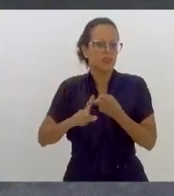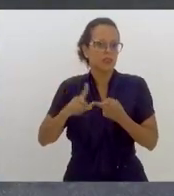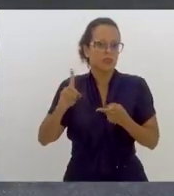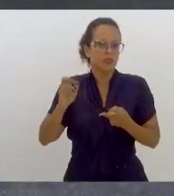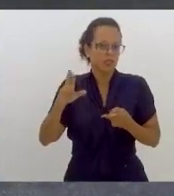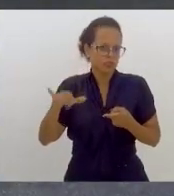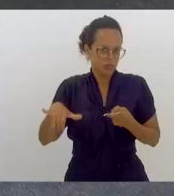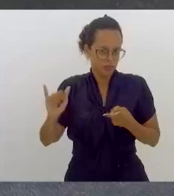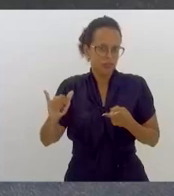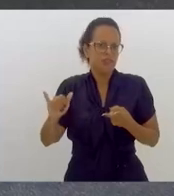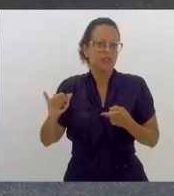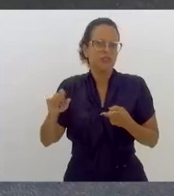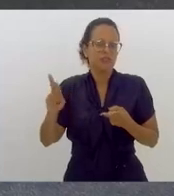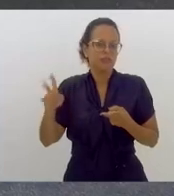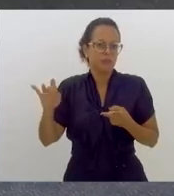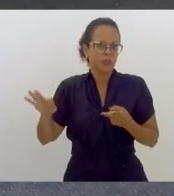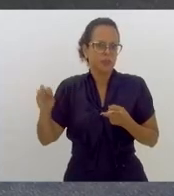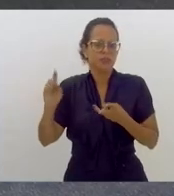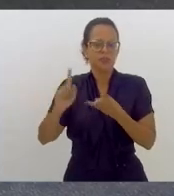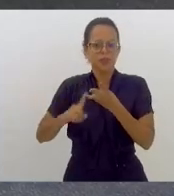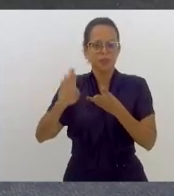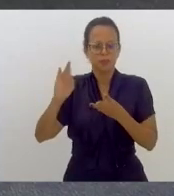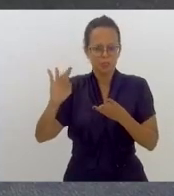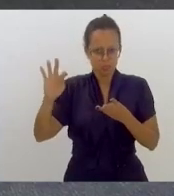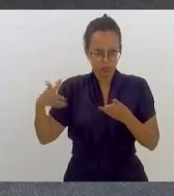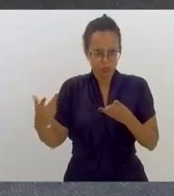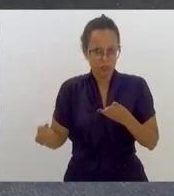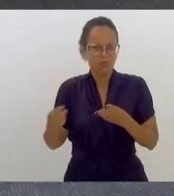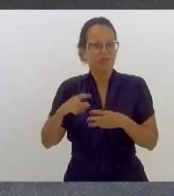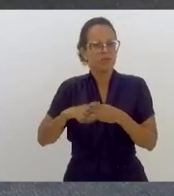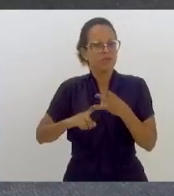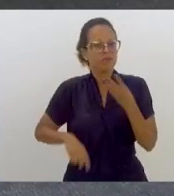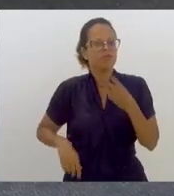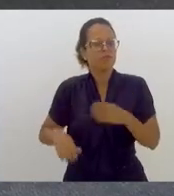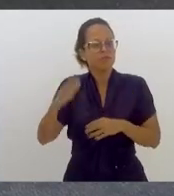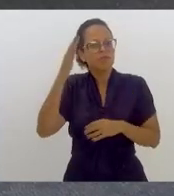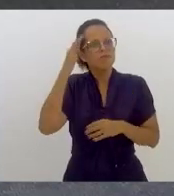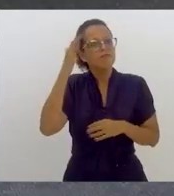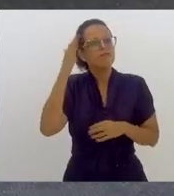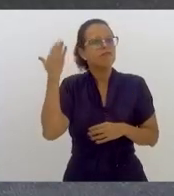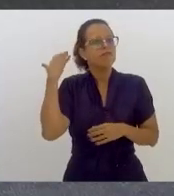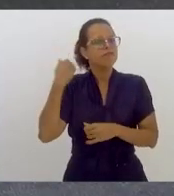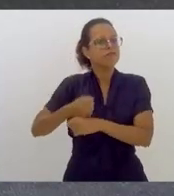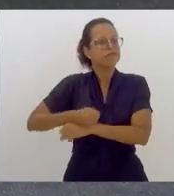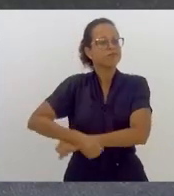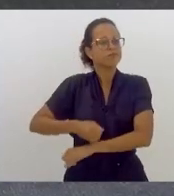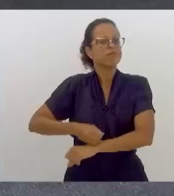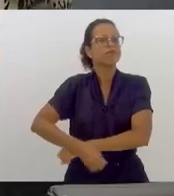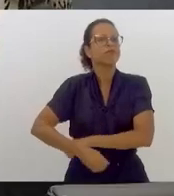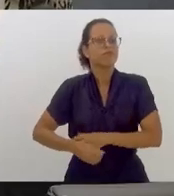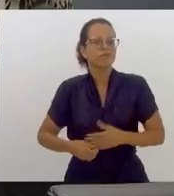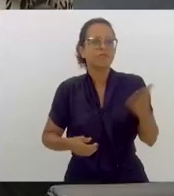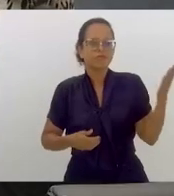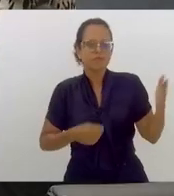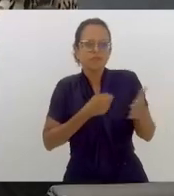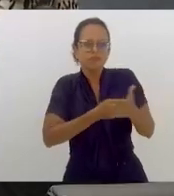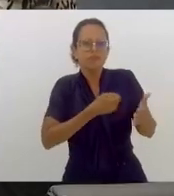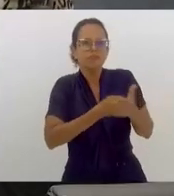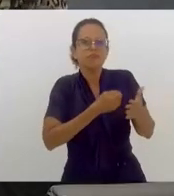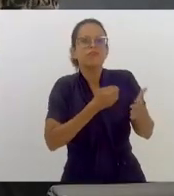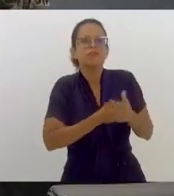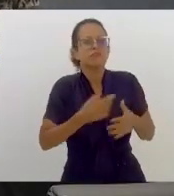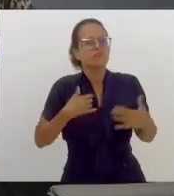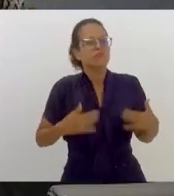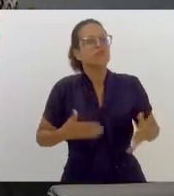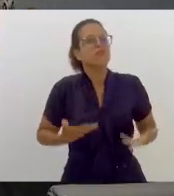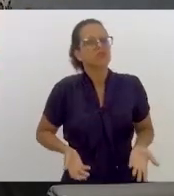e também do Betinho, e eu sei o que, que vocês, o papel que vocês têm. Então, a gente tem muito